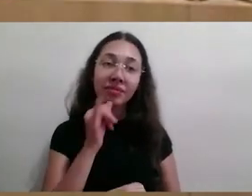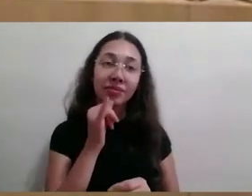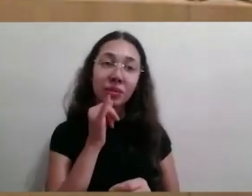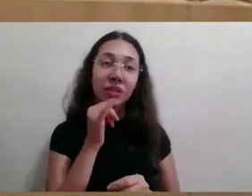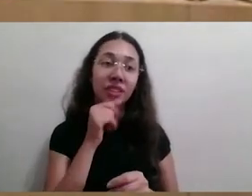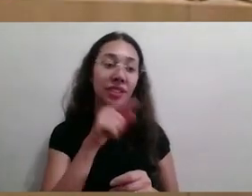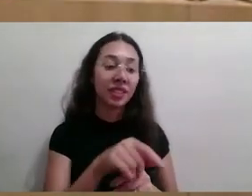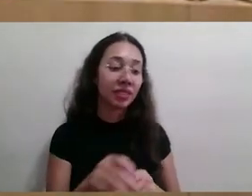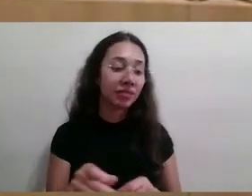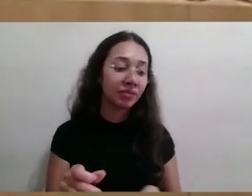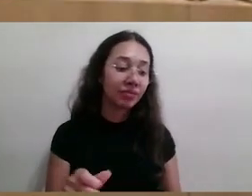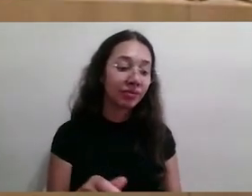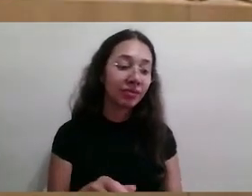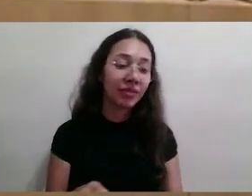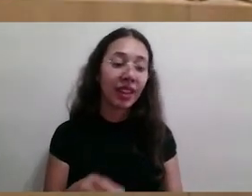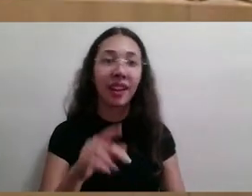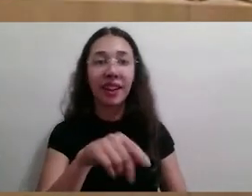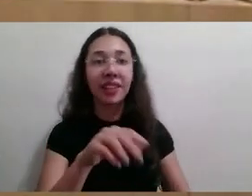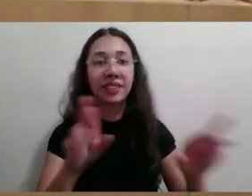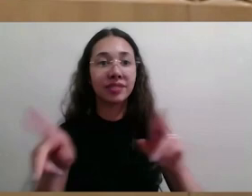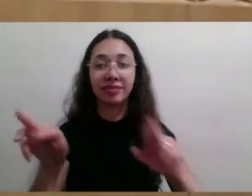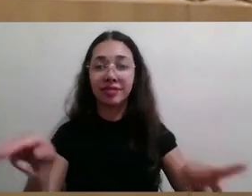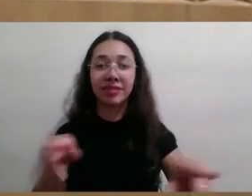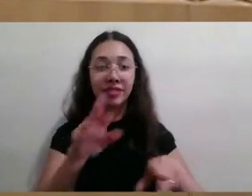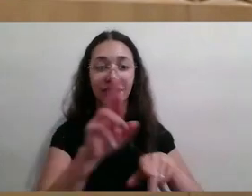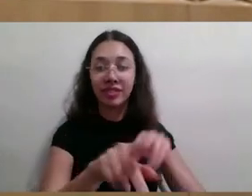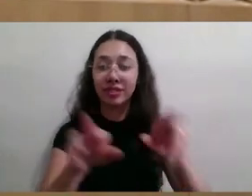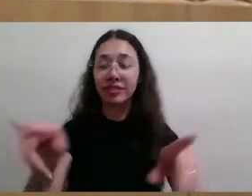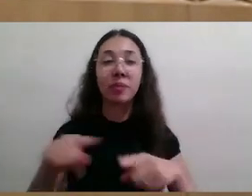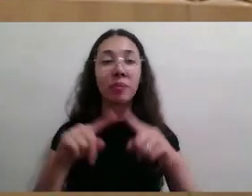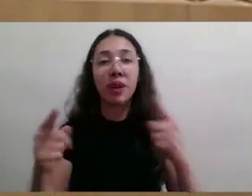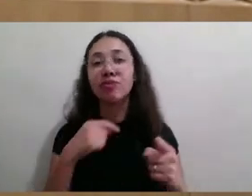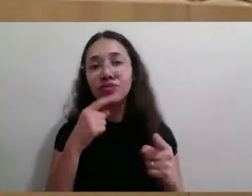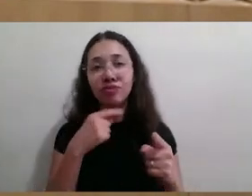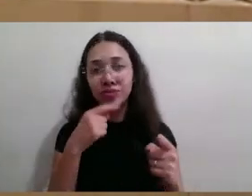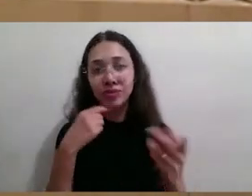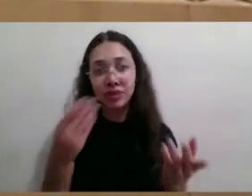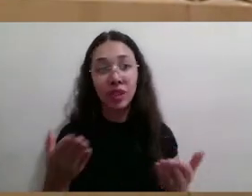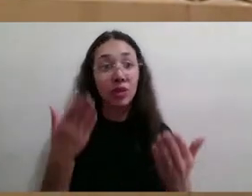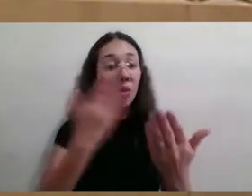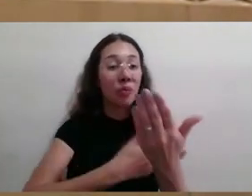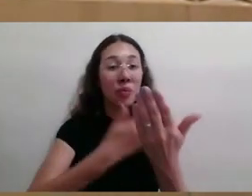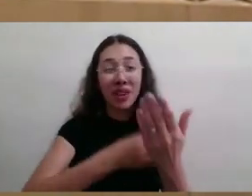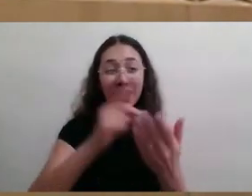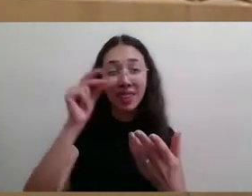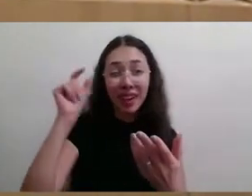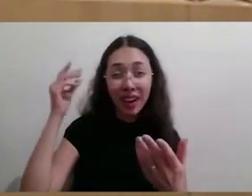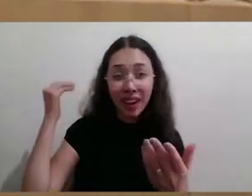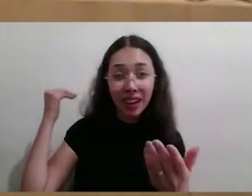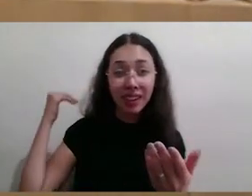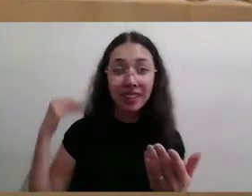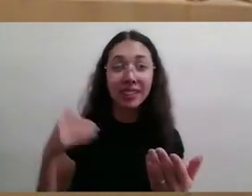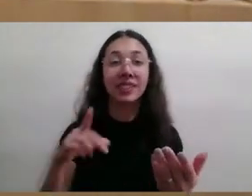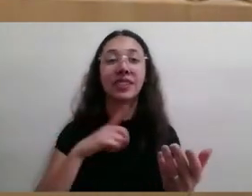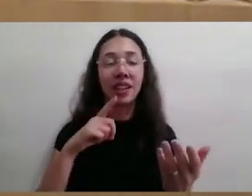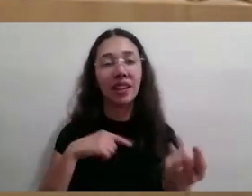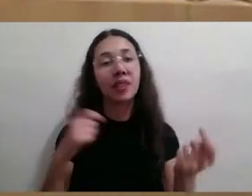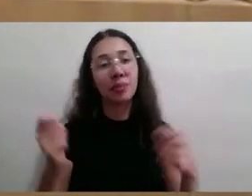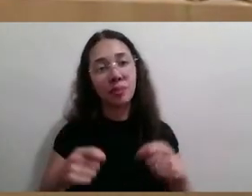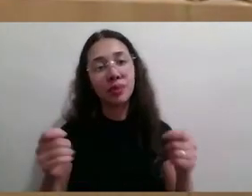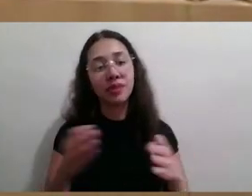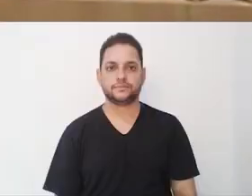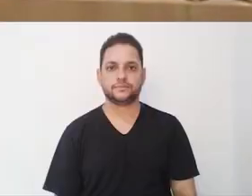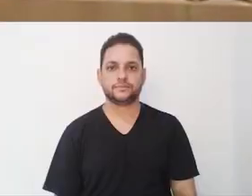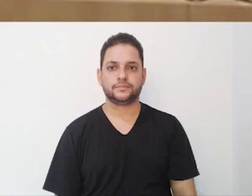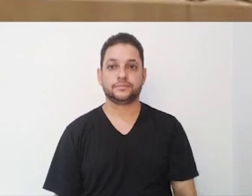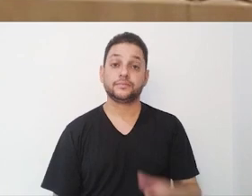de sapato diferente, mas as coisas não, são os processos mais antigos e por isso que demandam mais. Também não faz nenhum